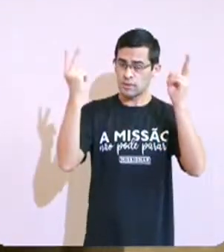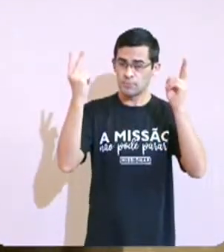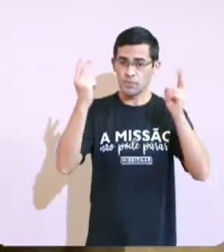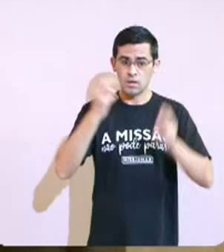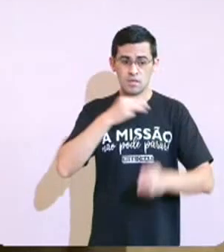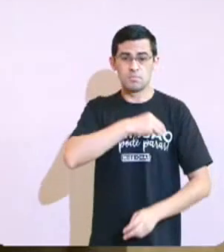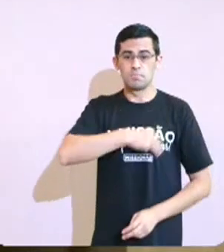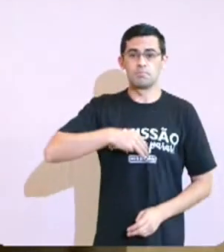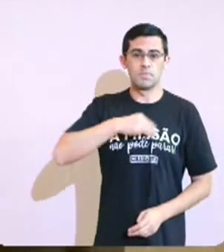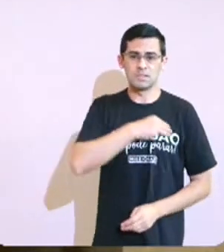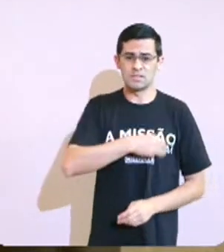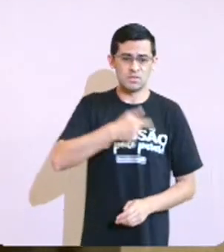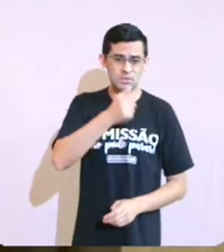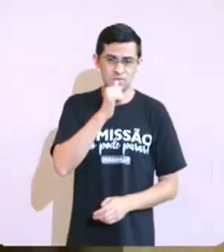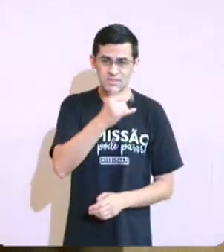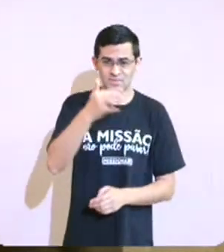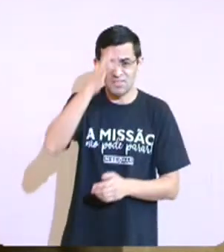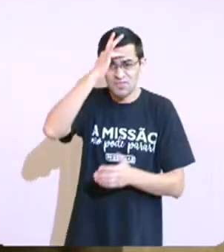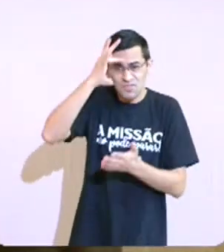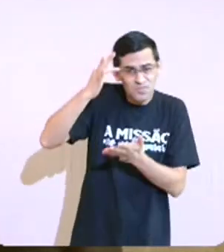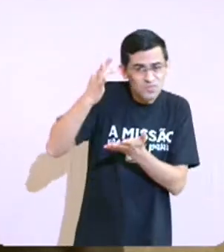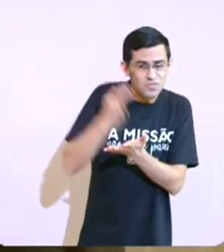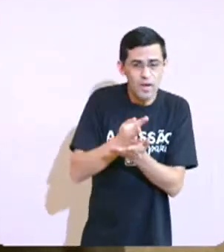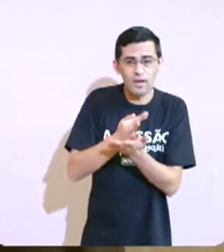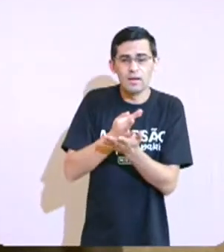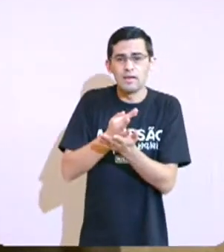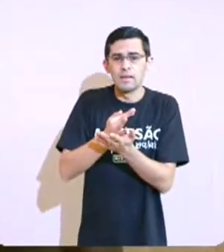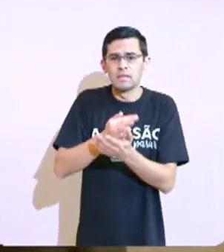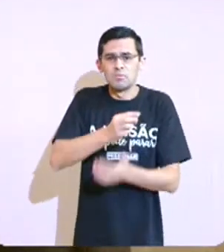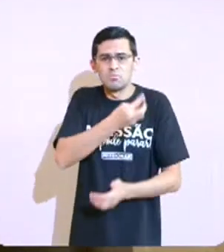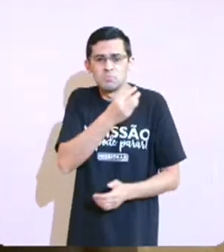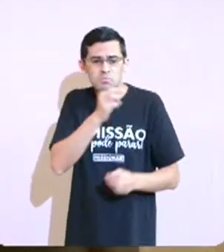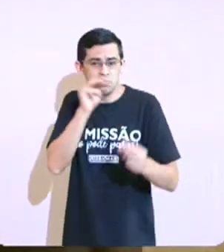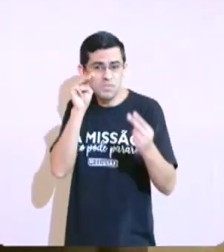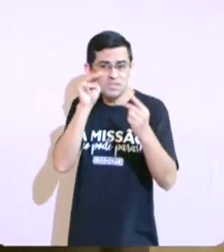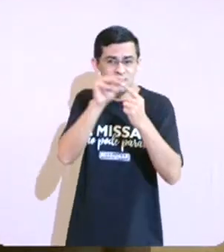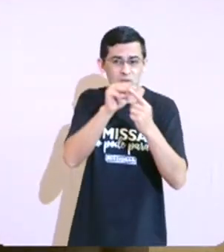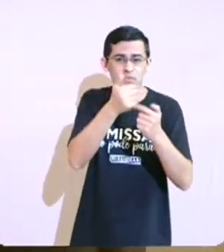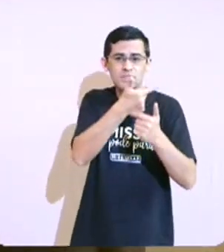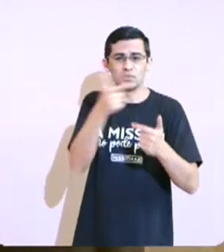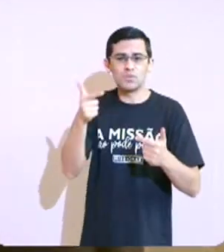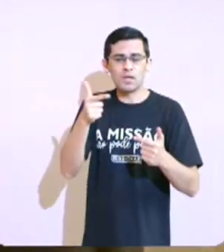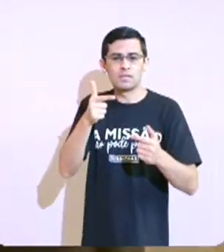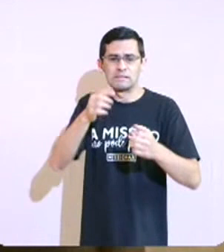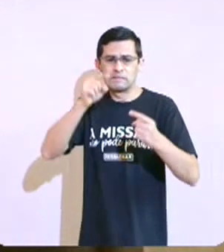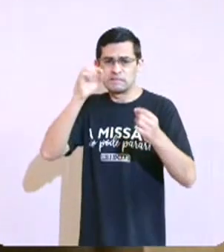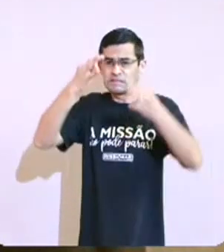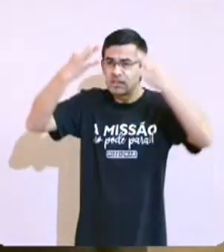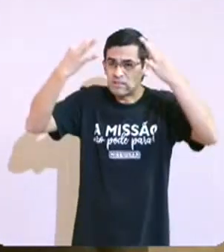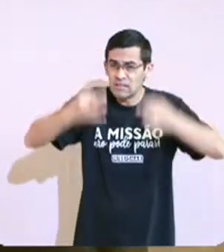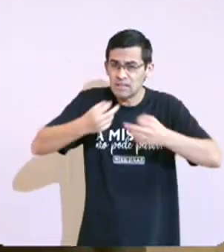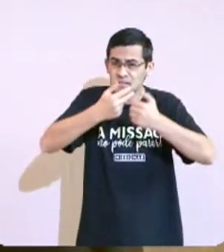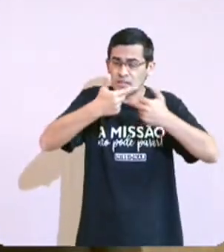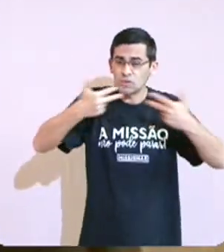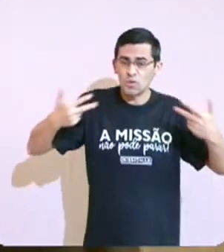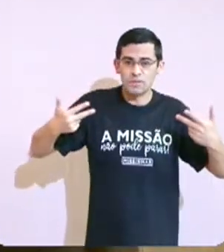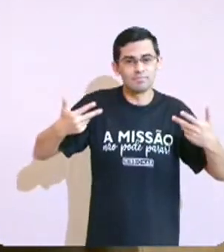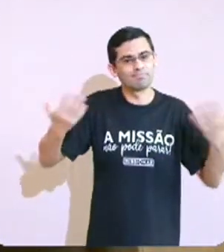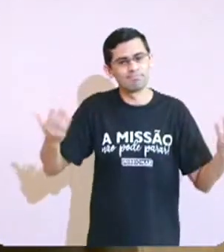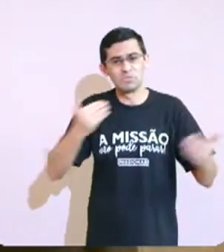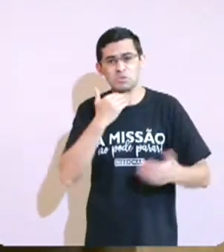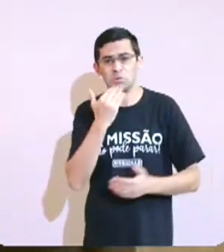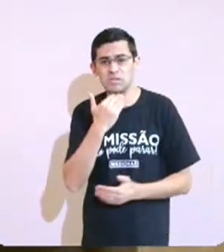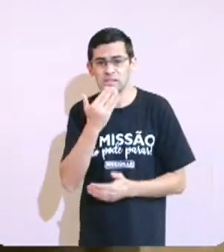convicção, missão sem aquela certeza de que a porta que Jesus abrir, ninguém fecha, aquele que fechar ninguém abre. Não é